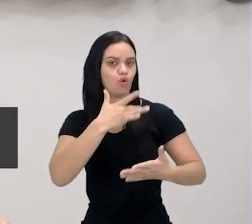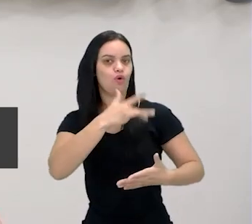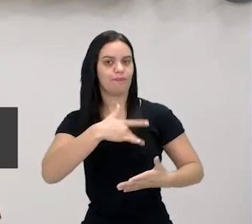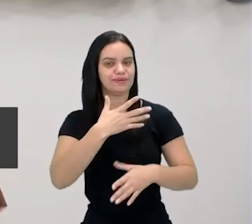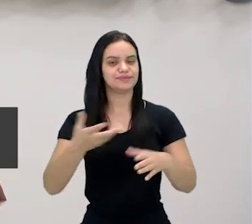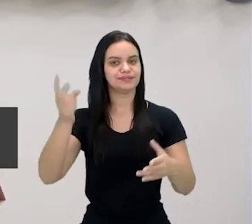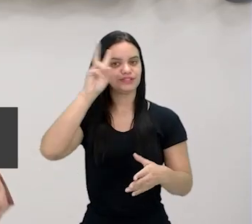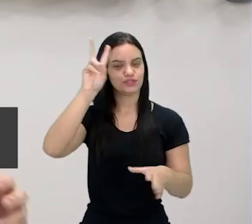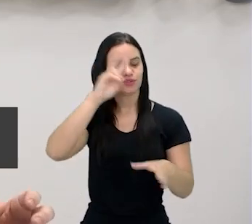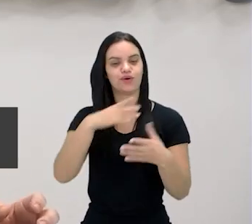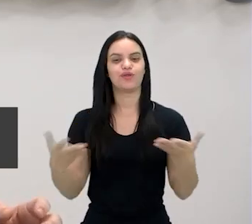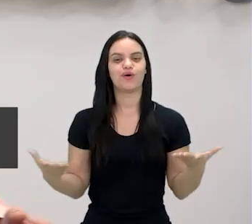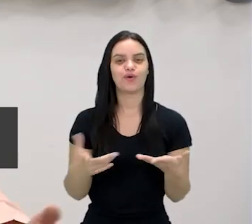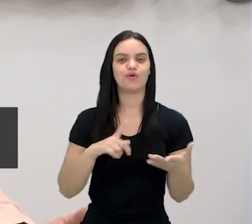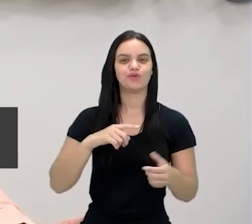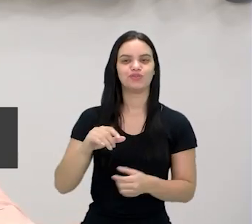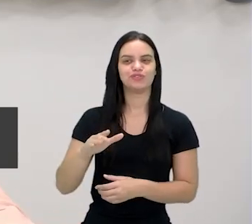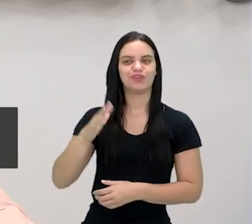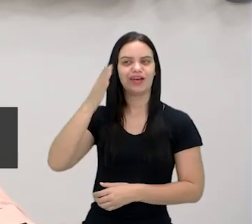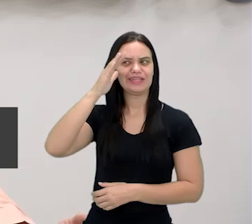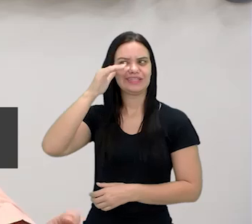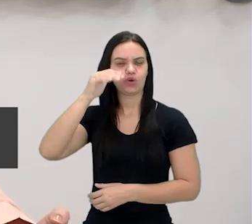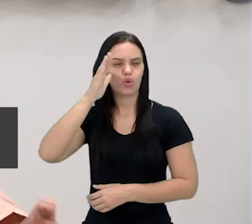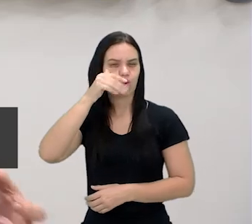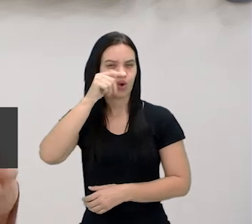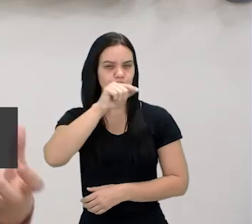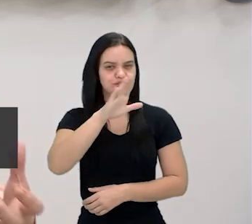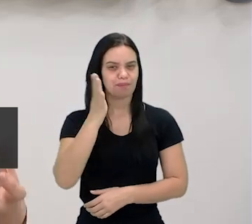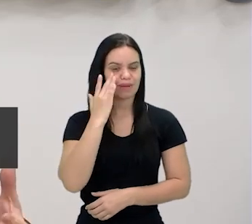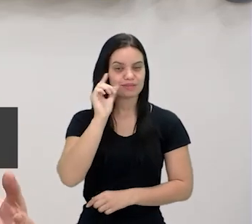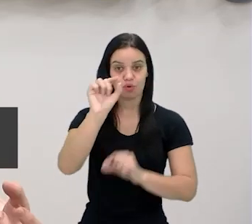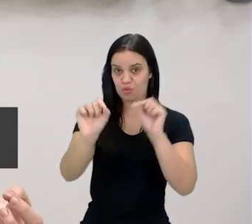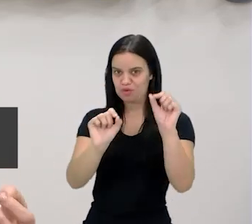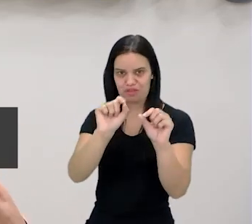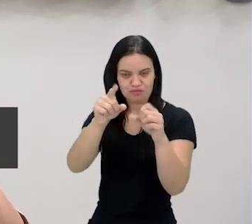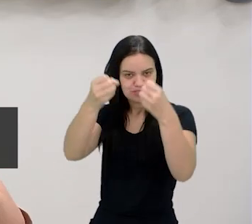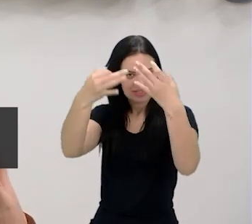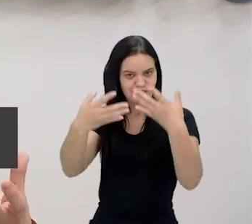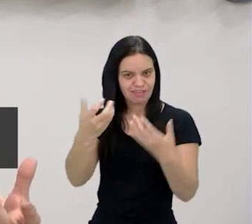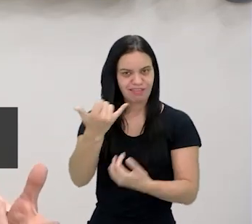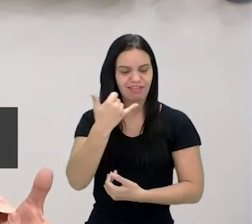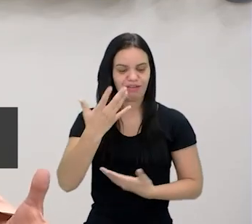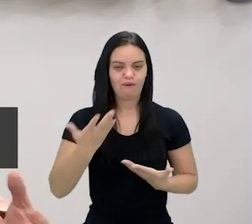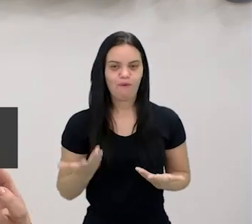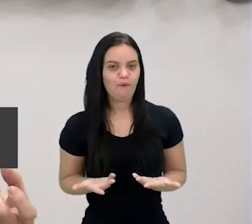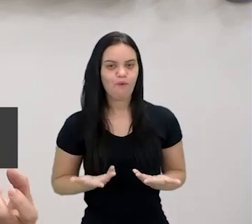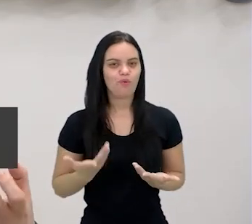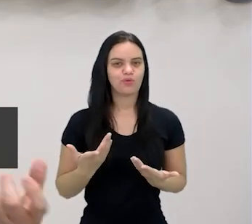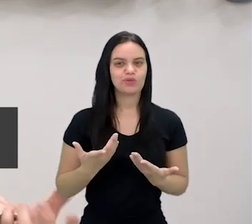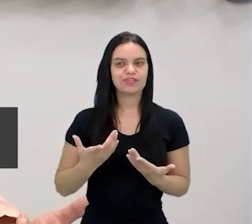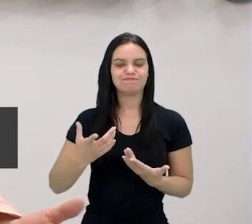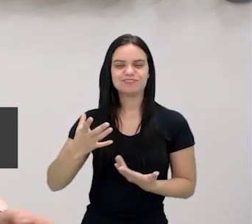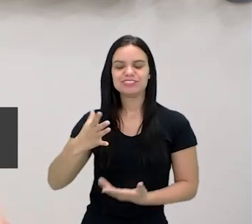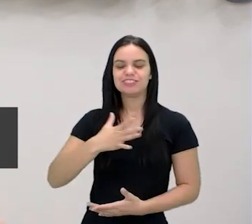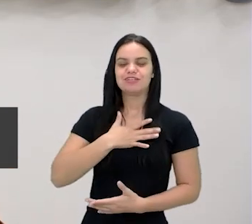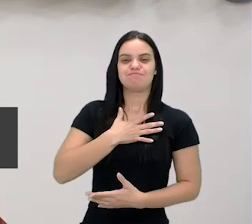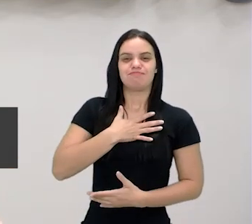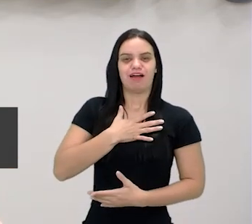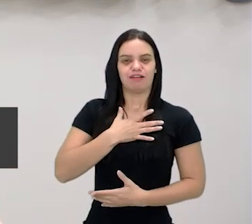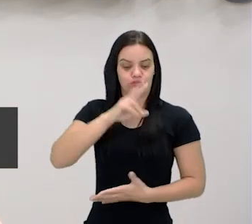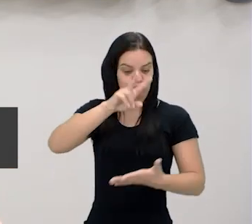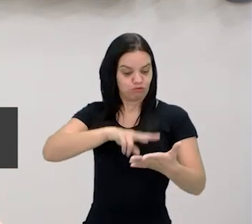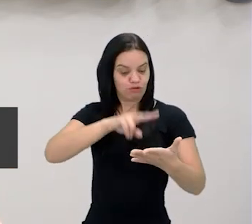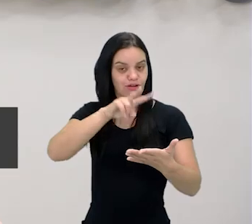estamos empolgadíssimos para saber o que vocês falam dele, o que mais impactou na leitura deste romance. Eu